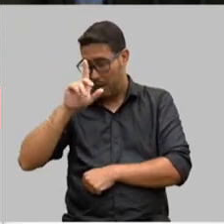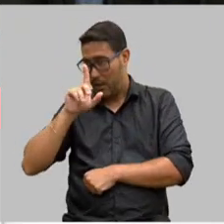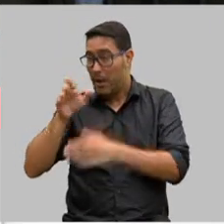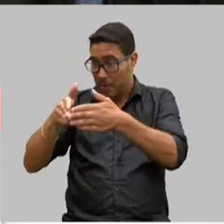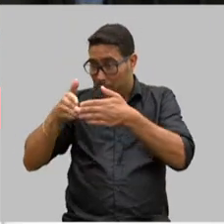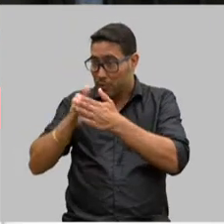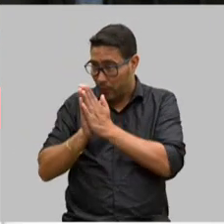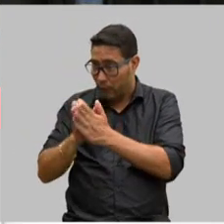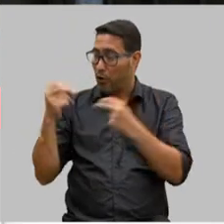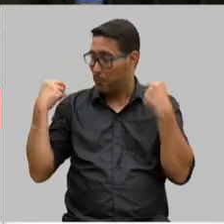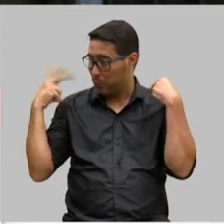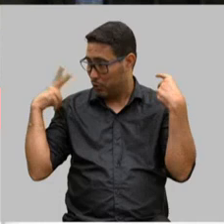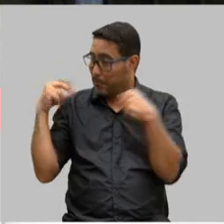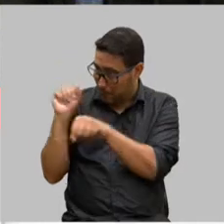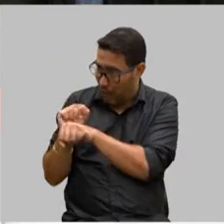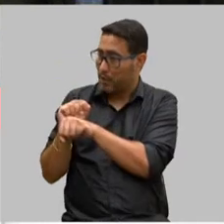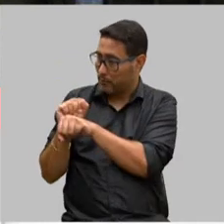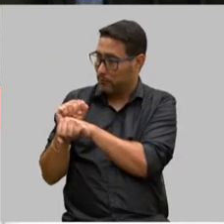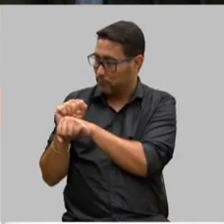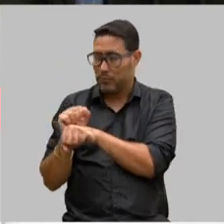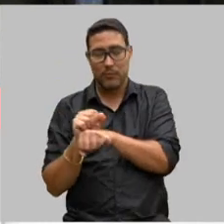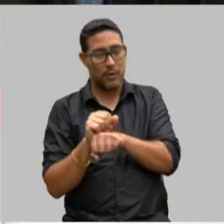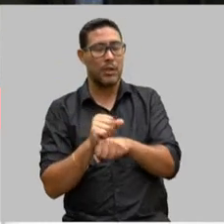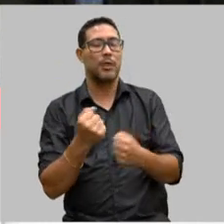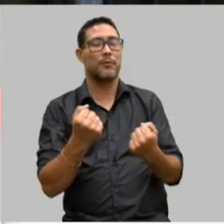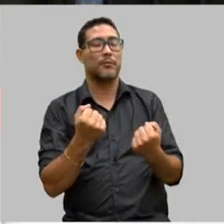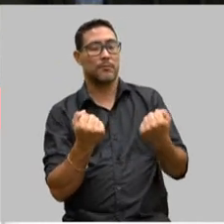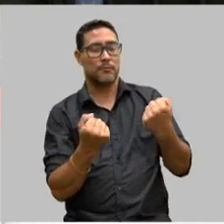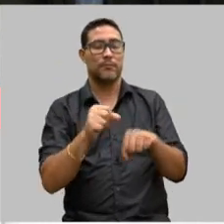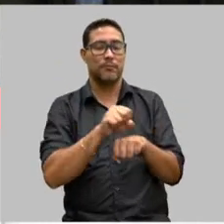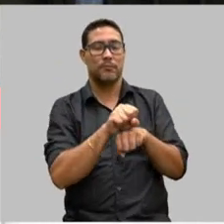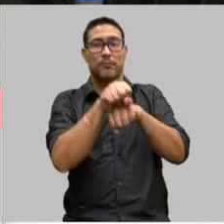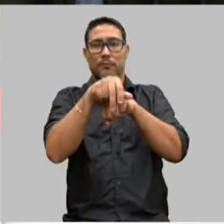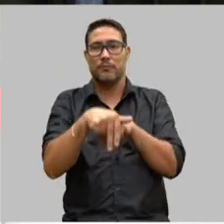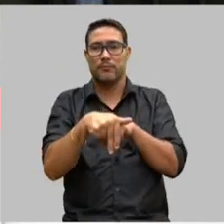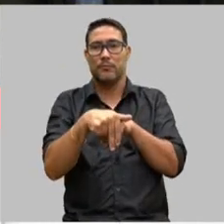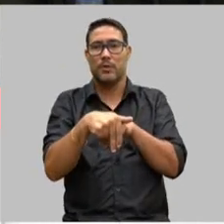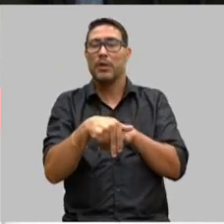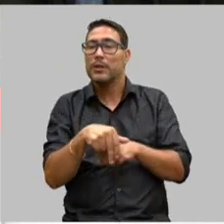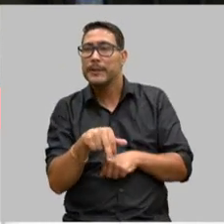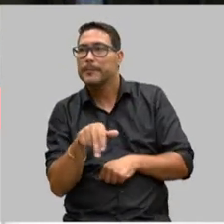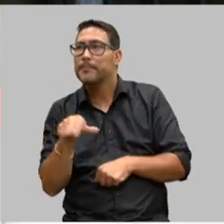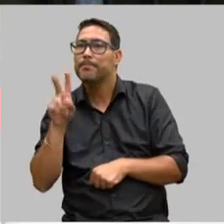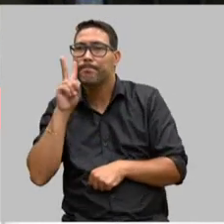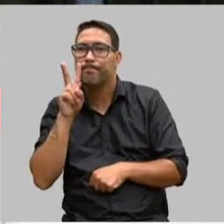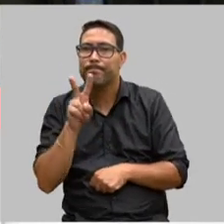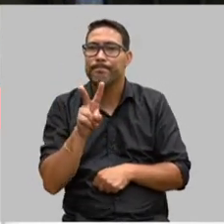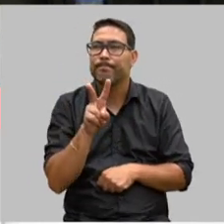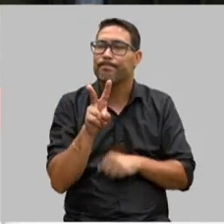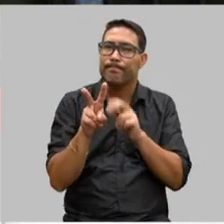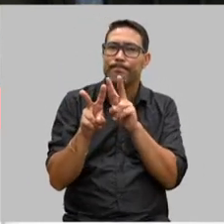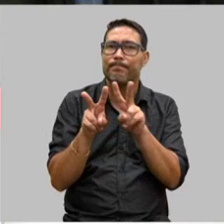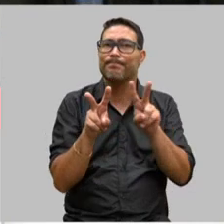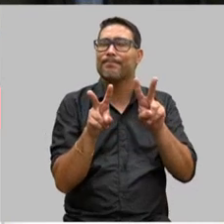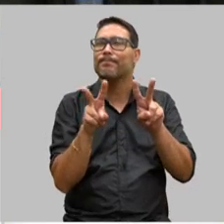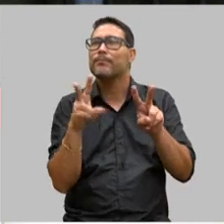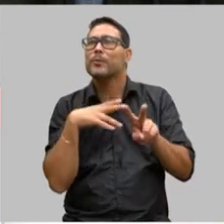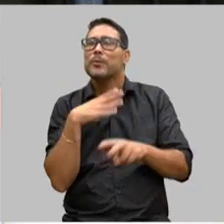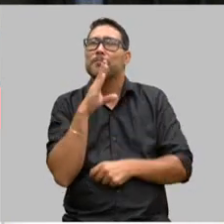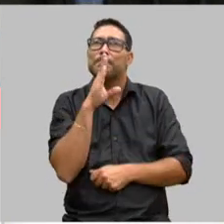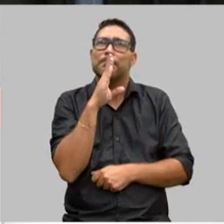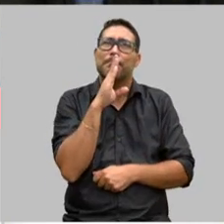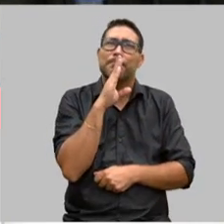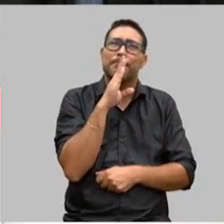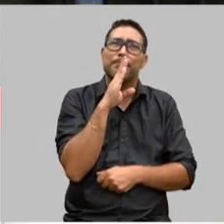o motorista parou, ele desceu do carro, olhou para aquela coisa maravilhosa, ficou quieto, quieto. Aí o motorista